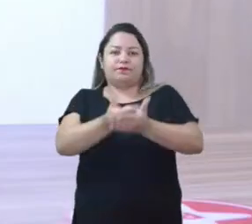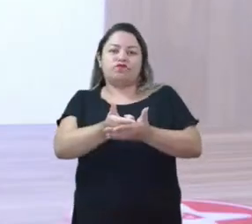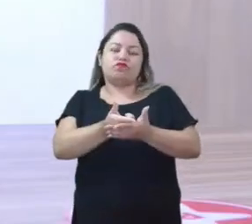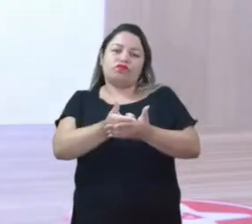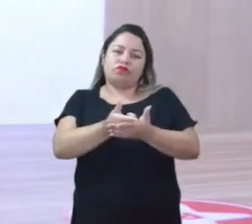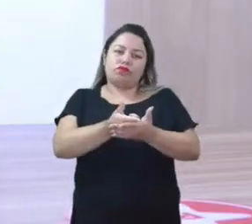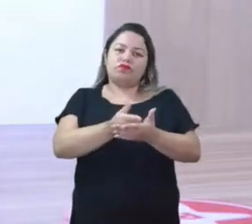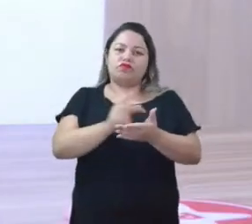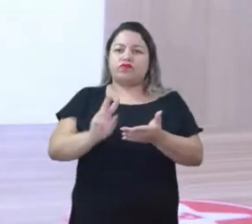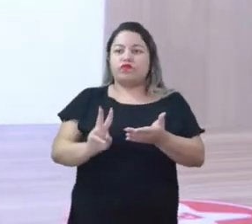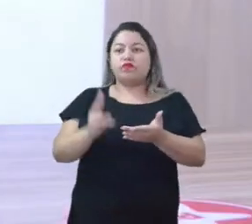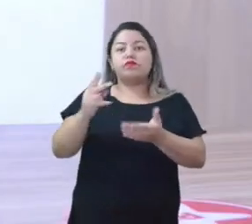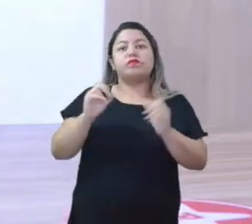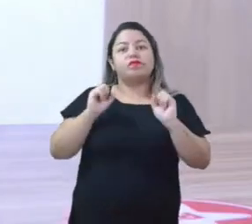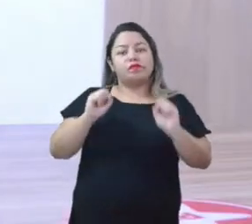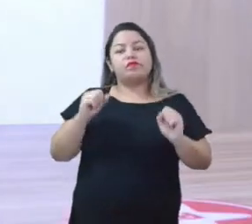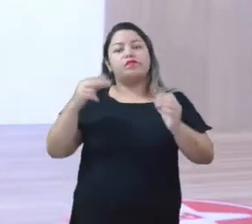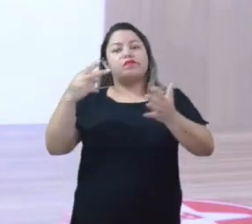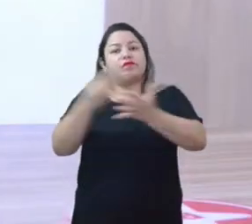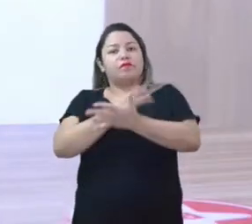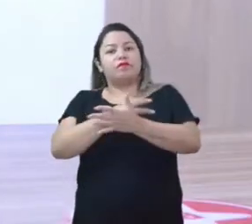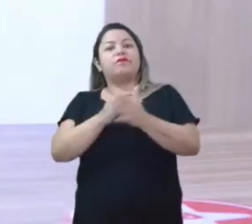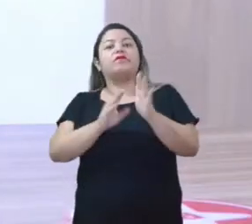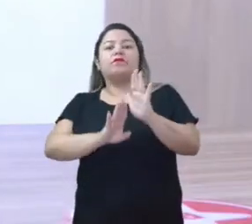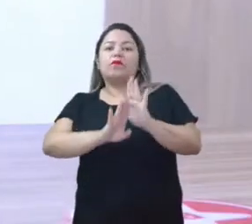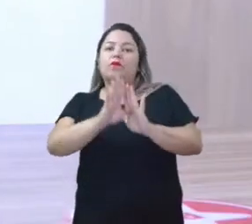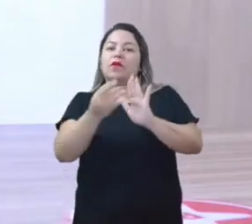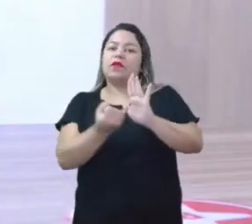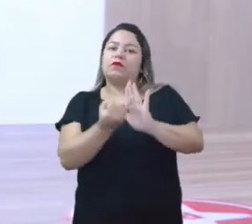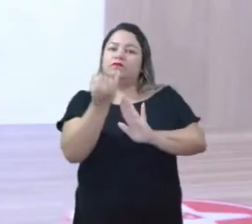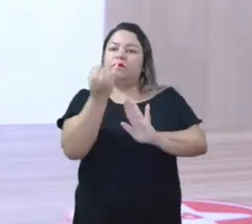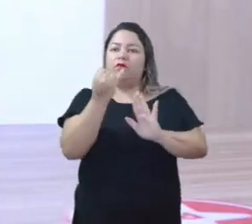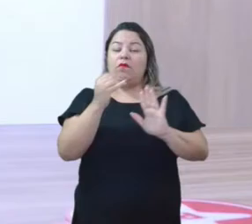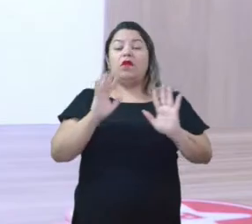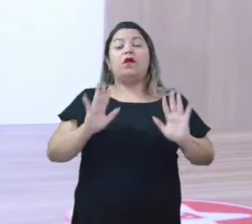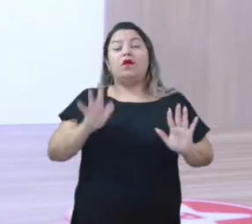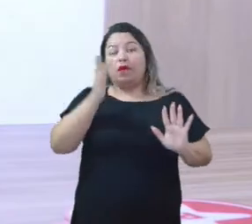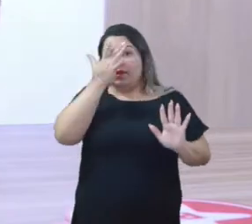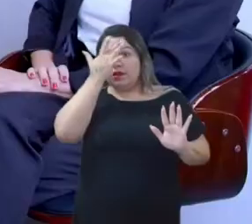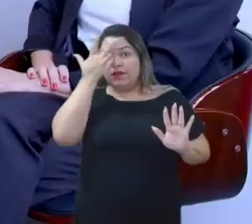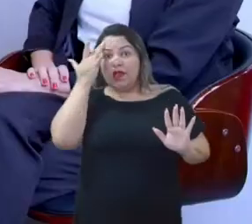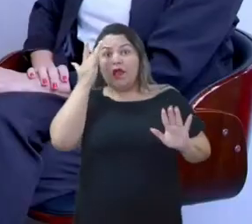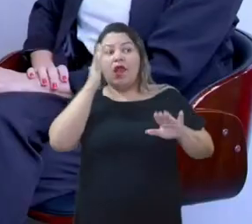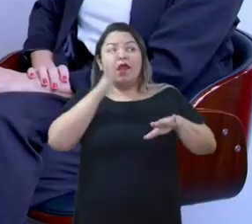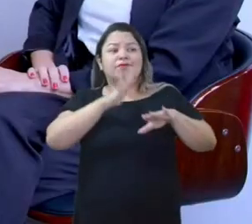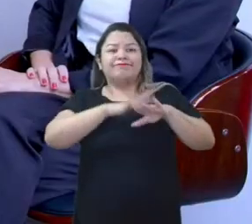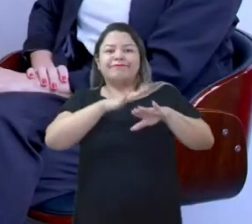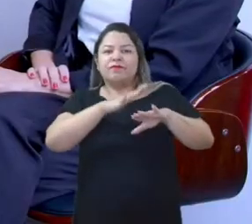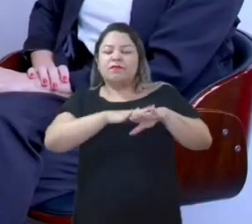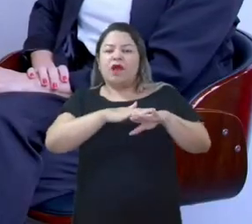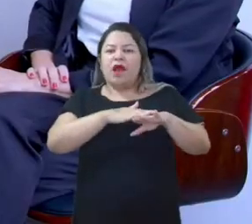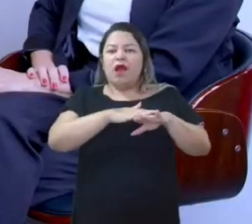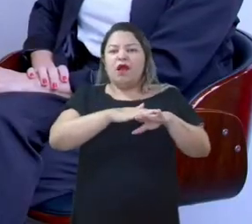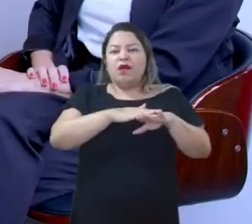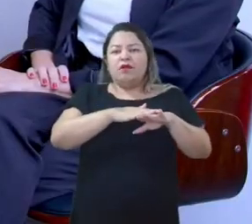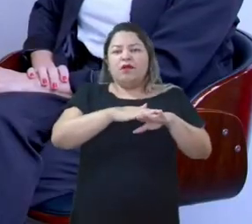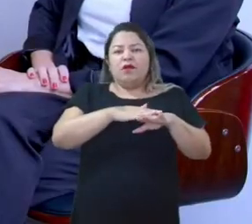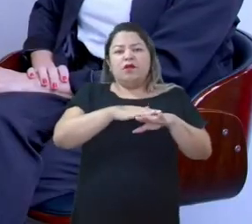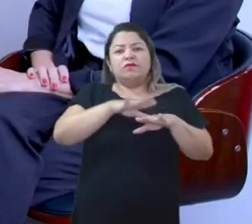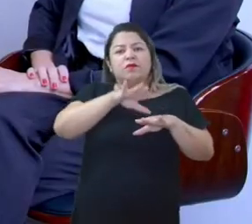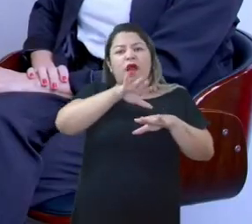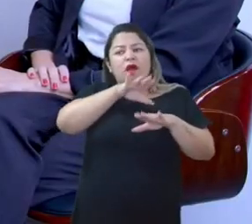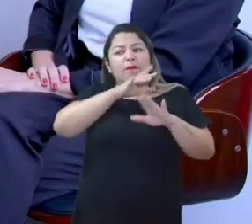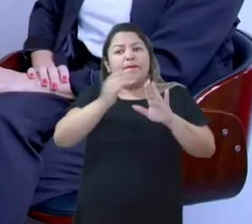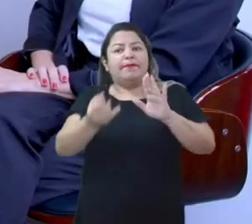custo, que poderia gerar aumento da inflação. E quem são os mais prejudicados por